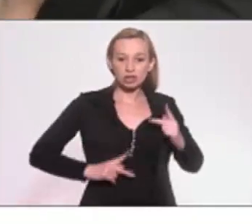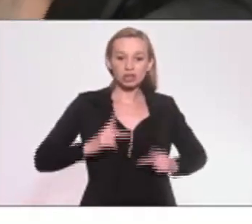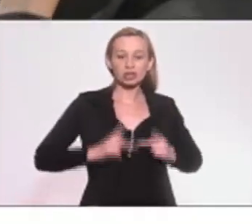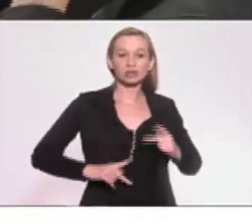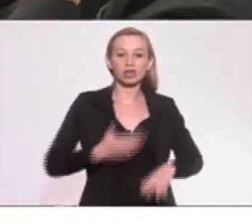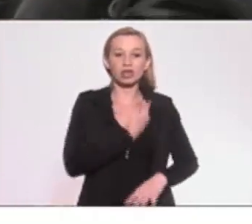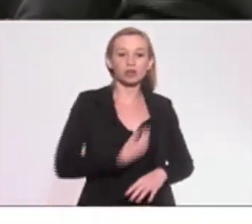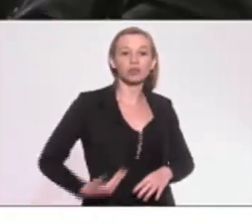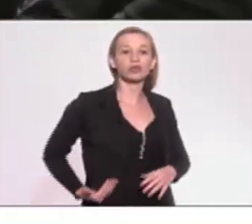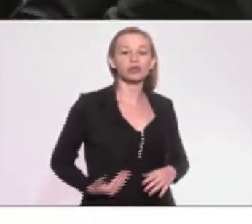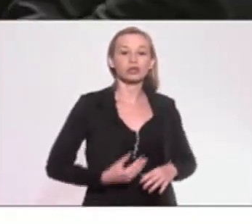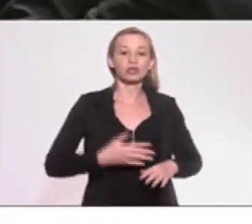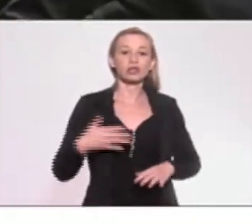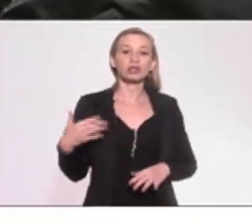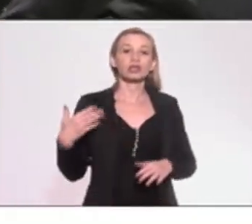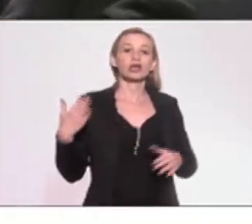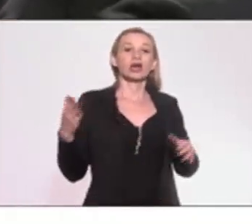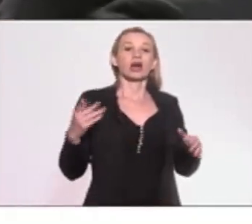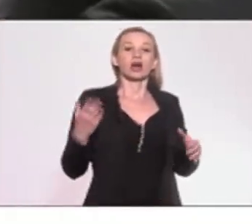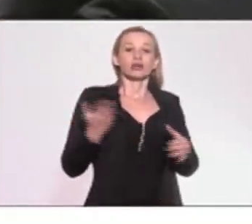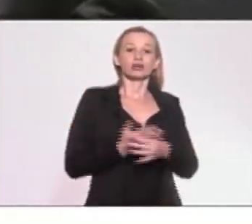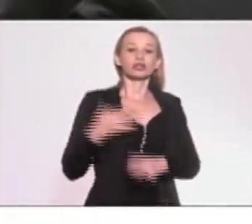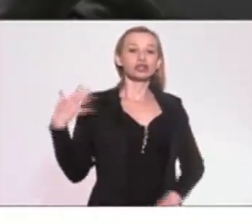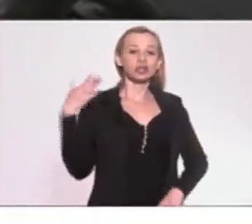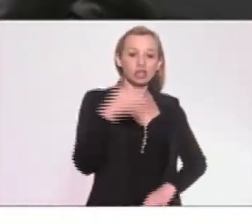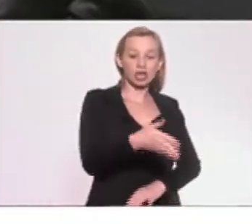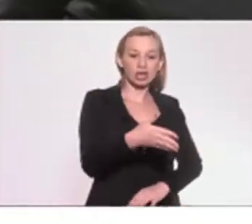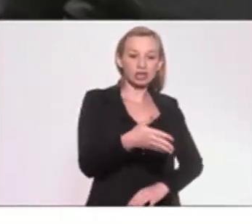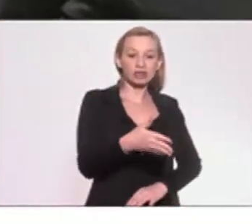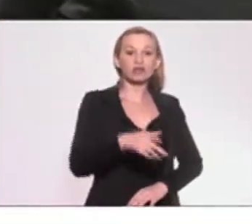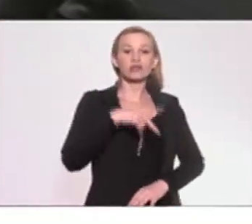interpôs três ações diretas de inconstitucionalidade,